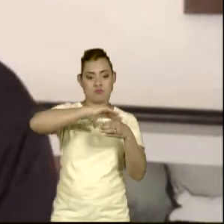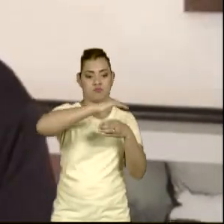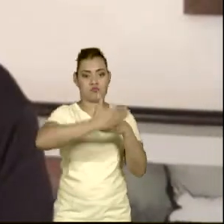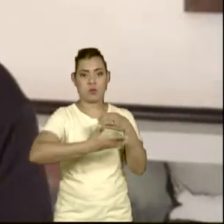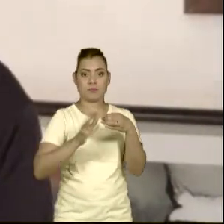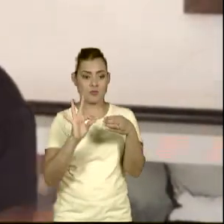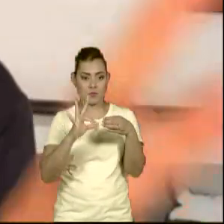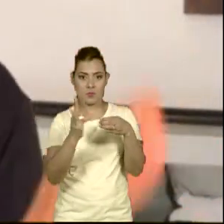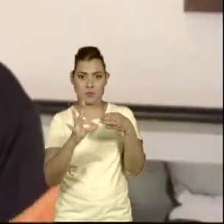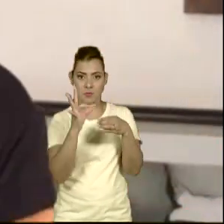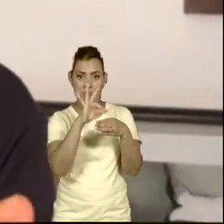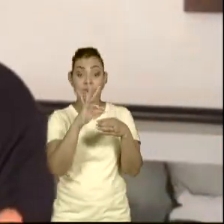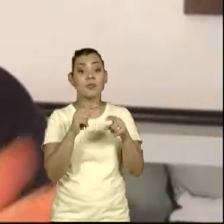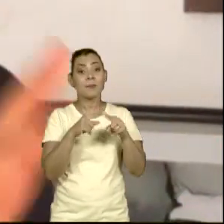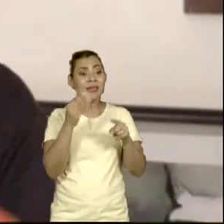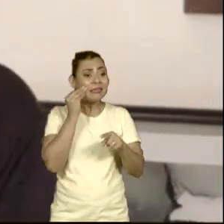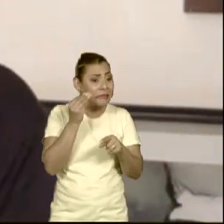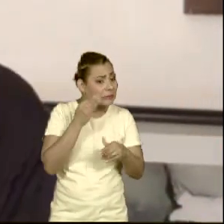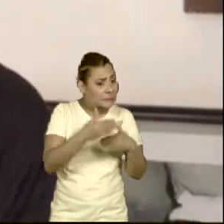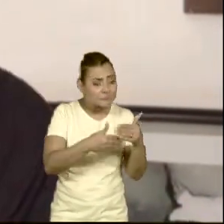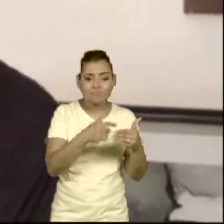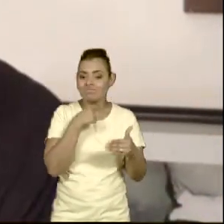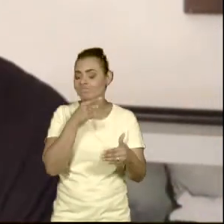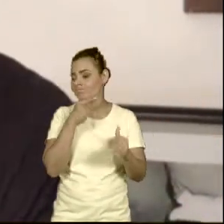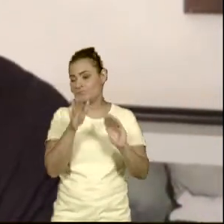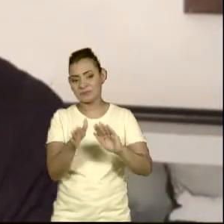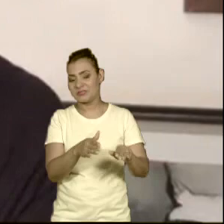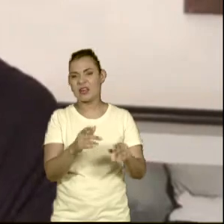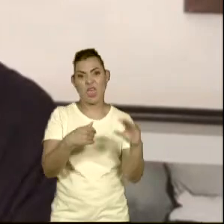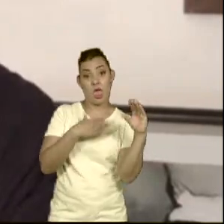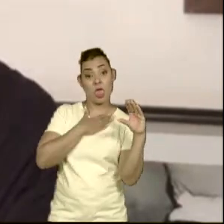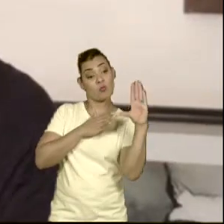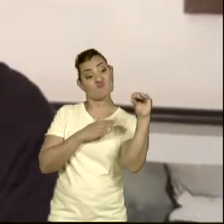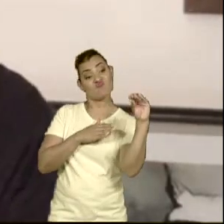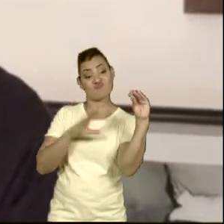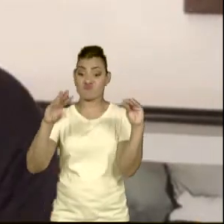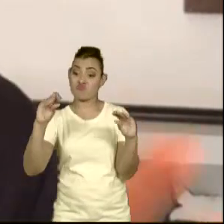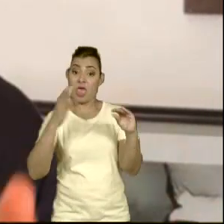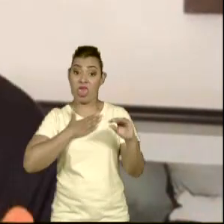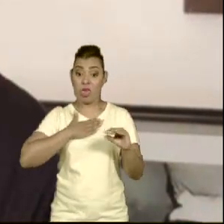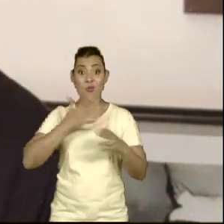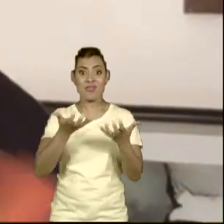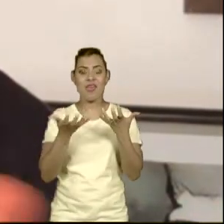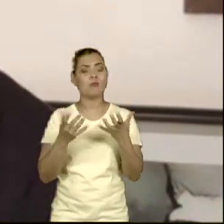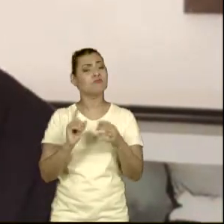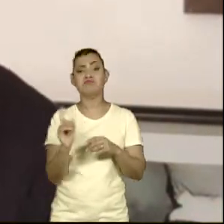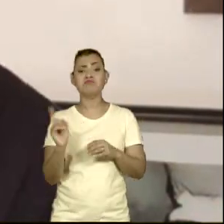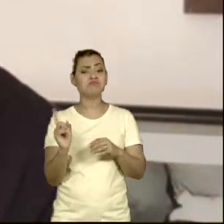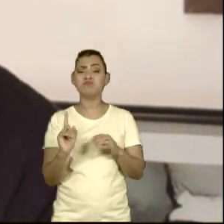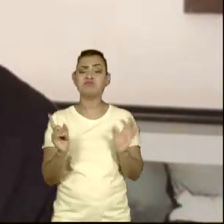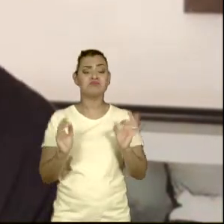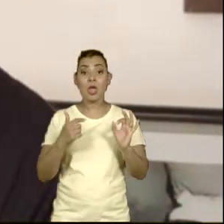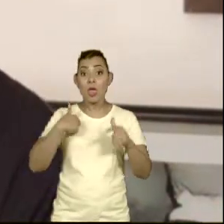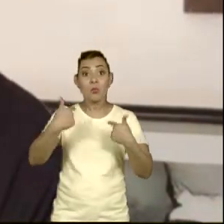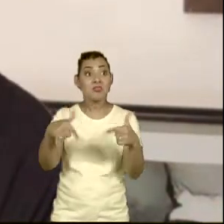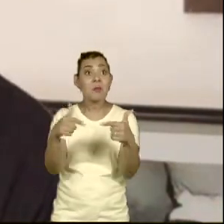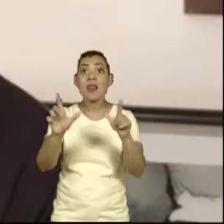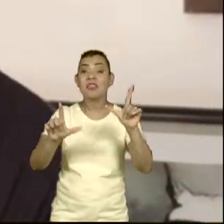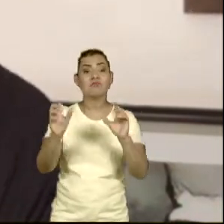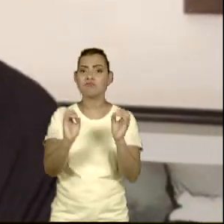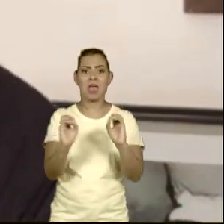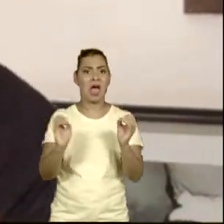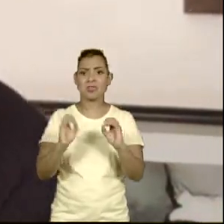nessas minhas tentativas deixei de lado. Não tinha ah, eu vou manipular bonecos, não, nada. Nada. Vou pra televisão, nada.